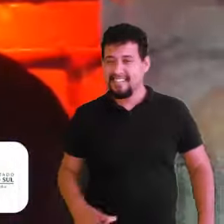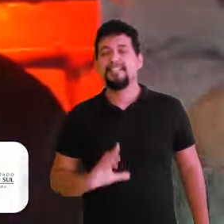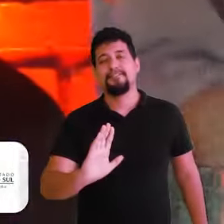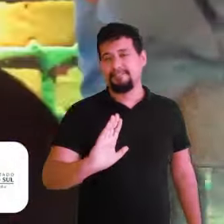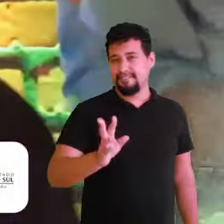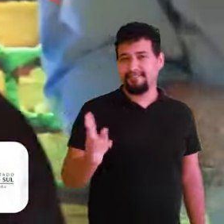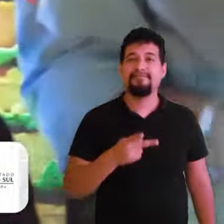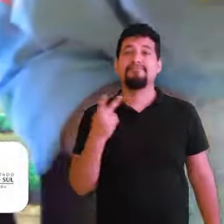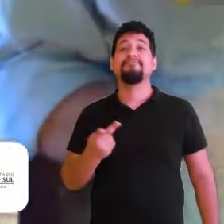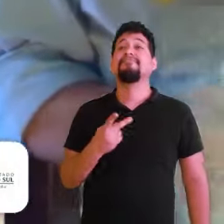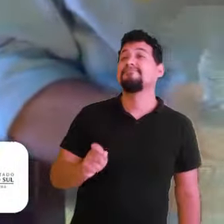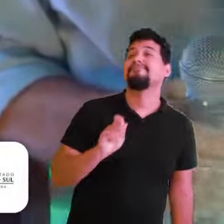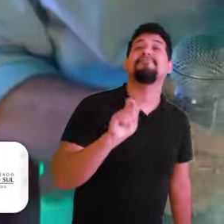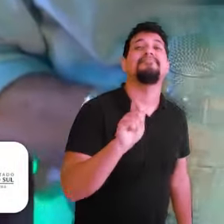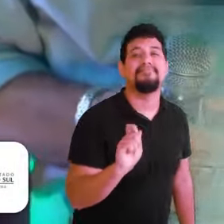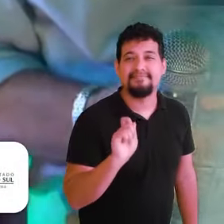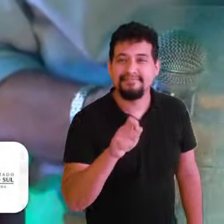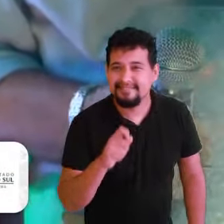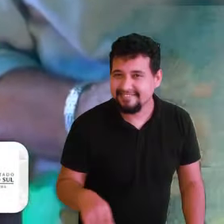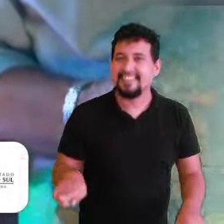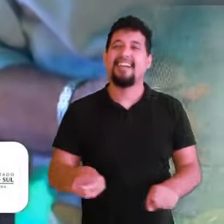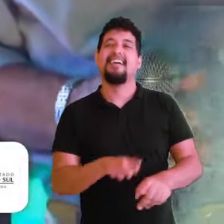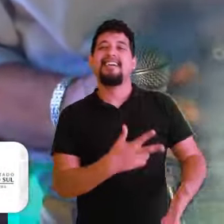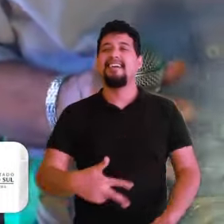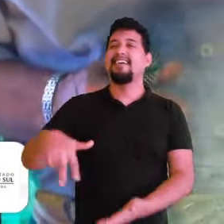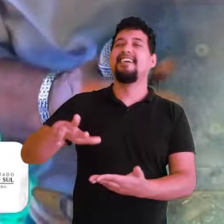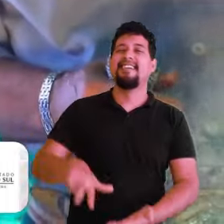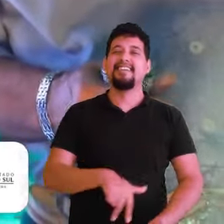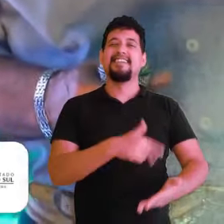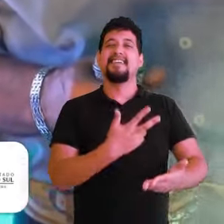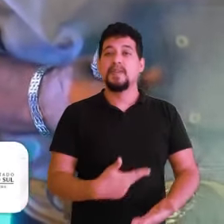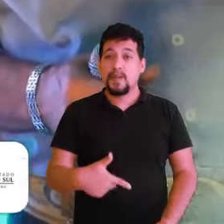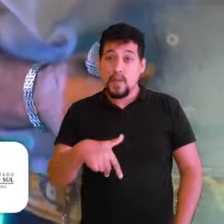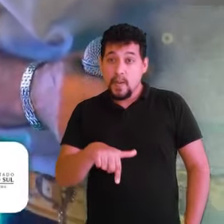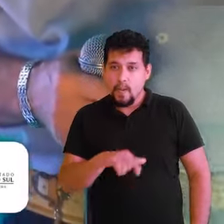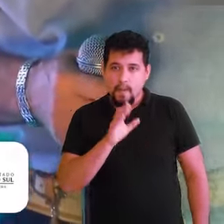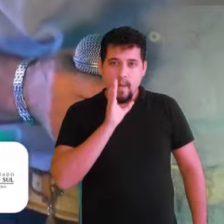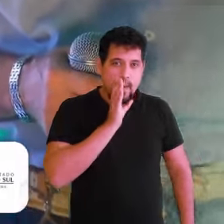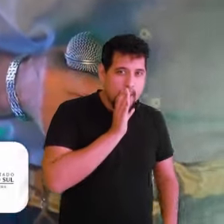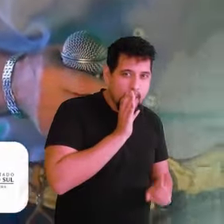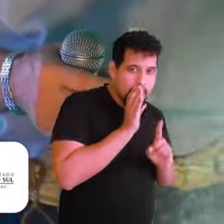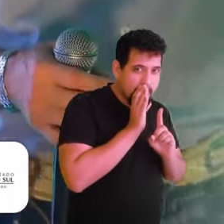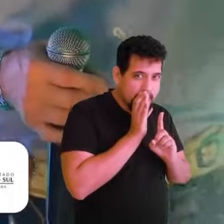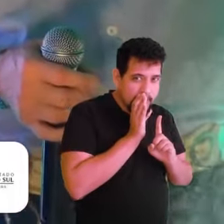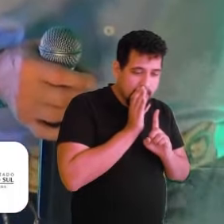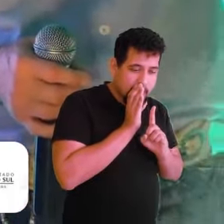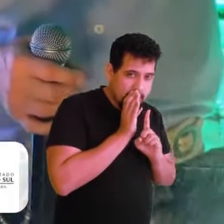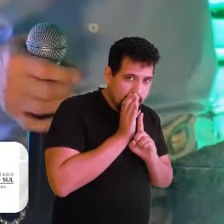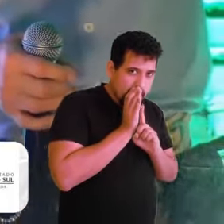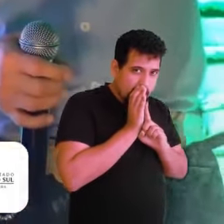arraso pela bailanta. Vou cochichando no ouvido meus segredos pra percantar. E